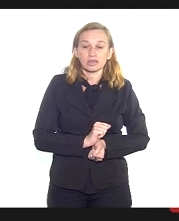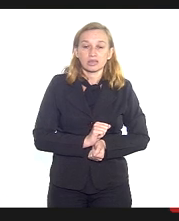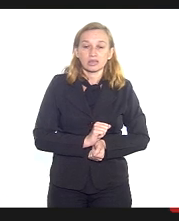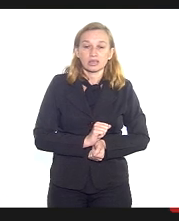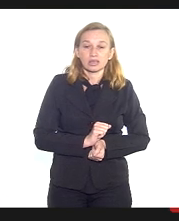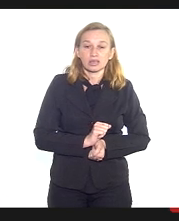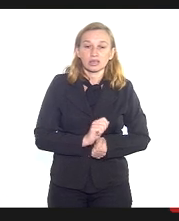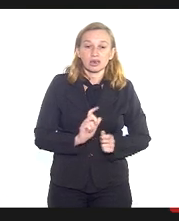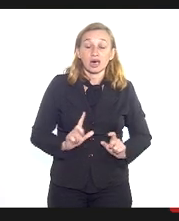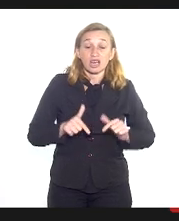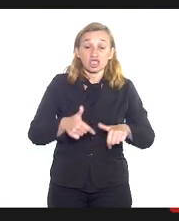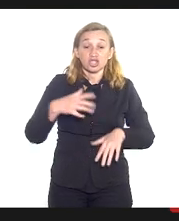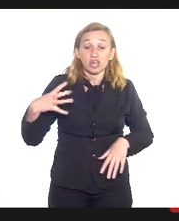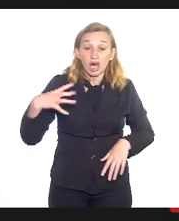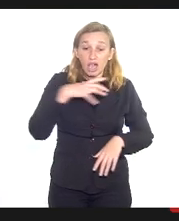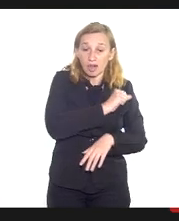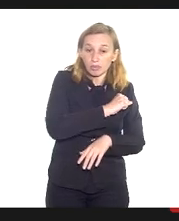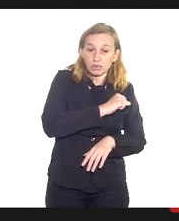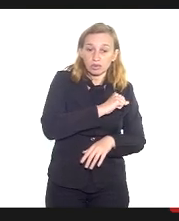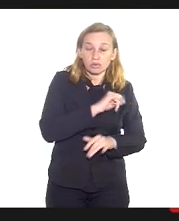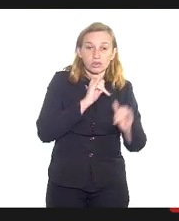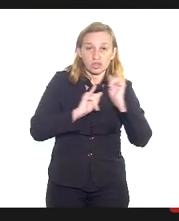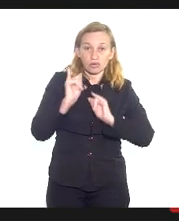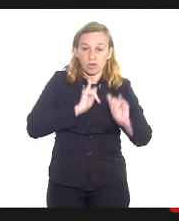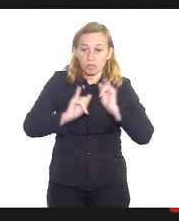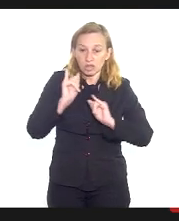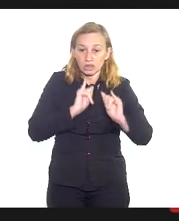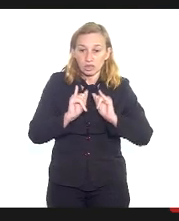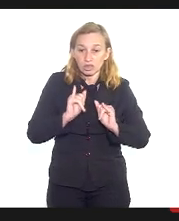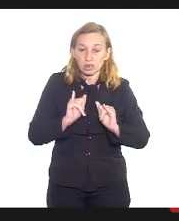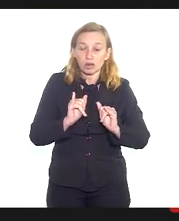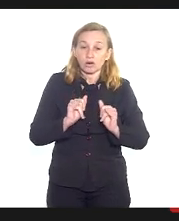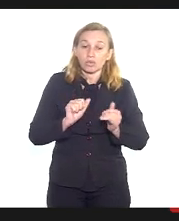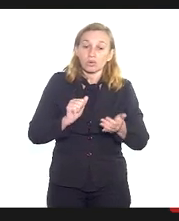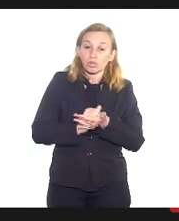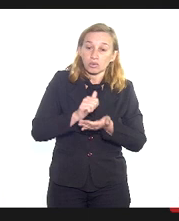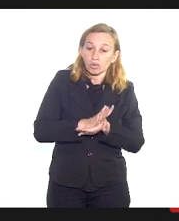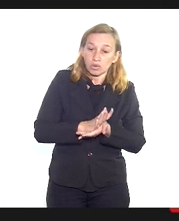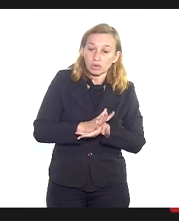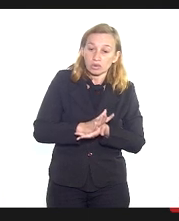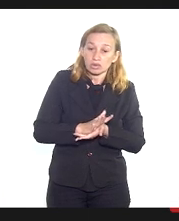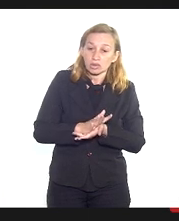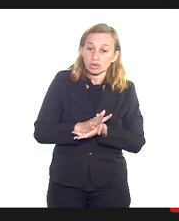prestar esses esclarecimentos, porque senão doeria muito no bolso.